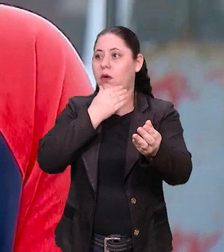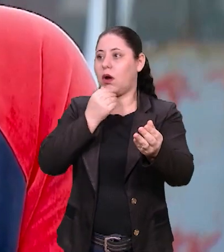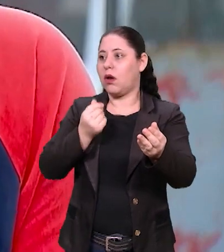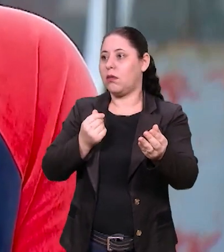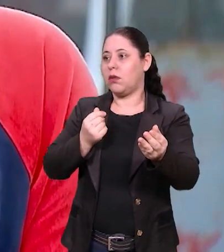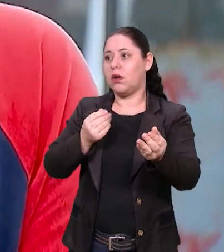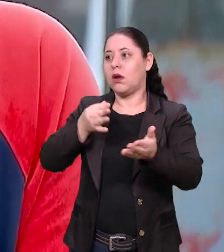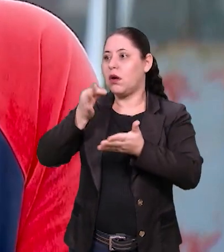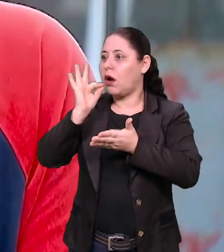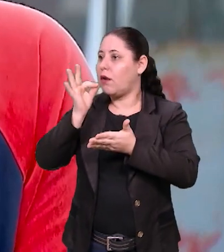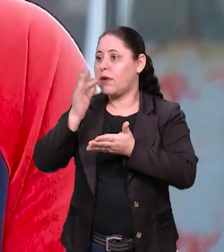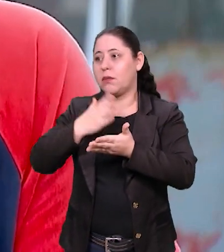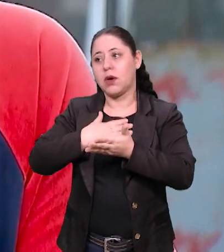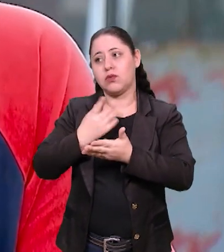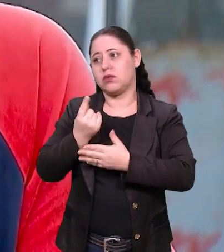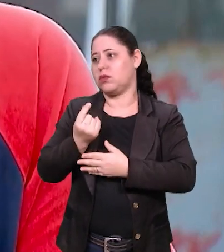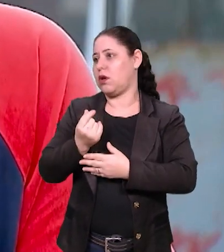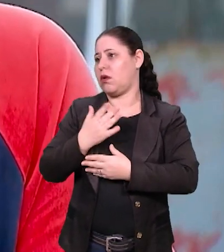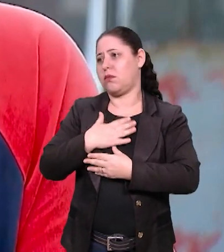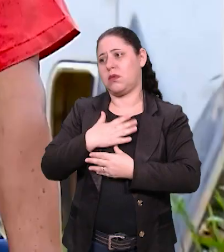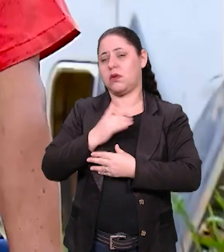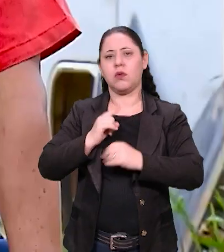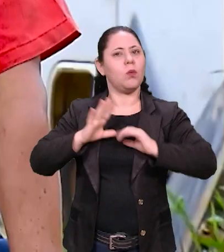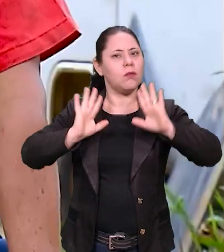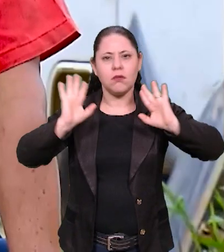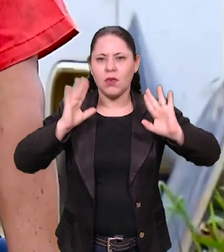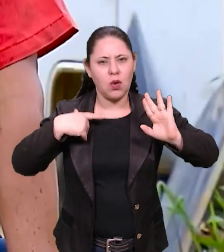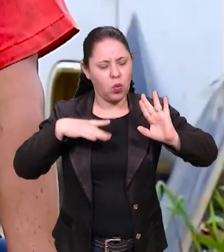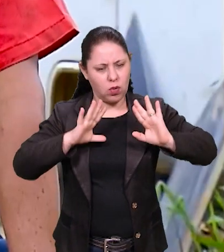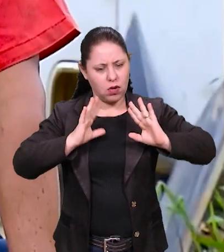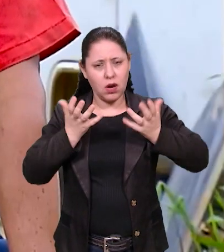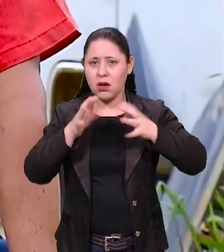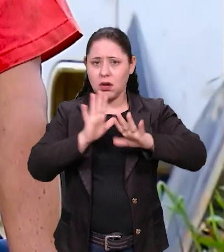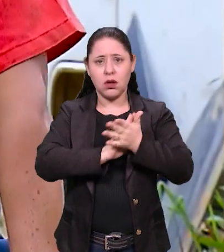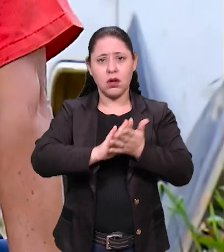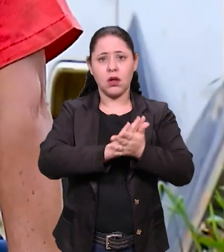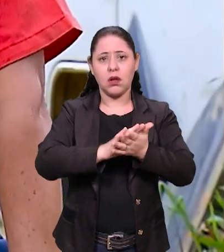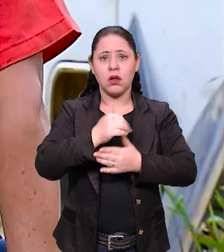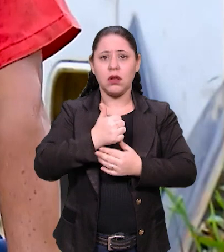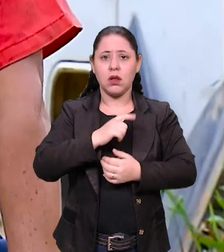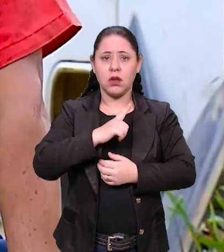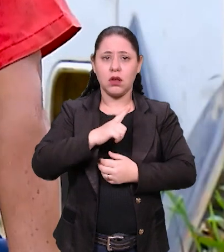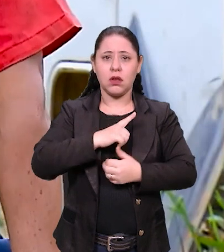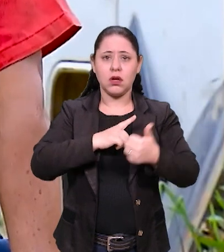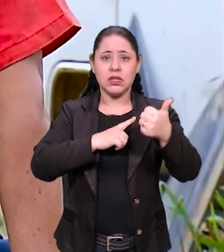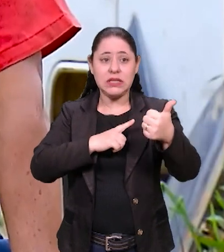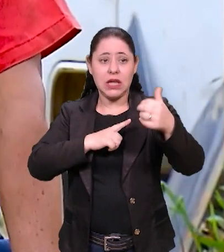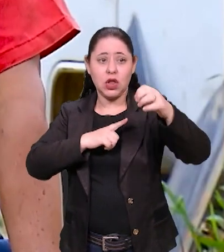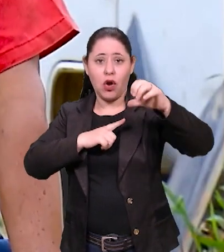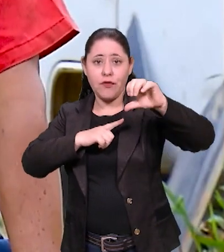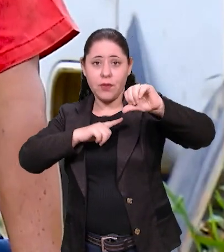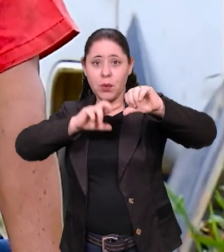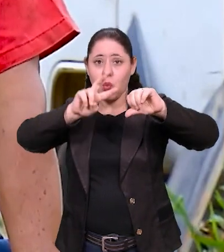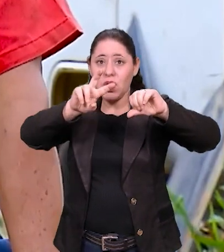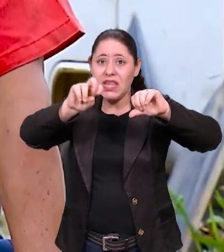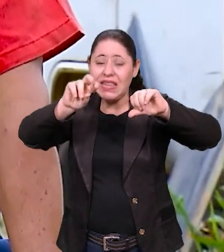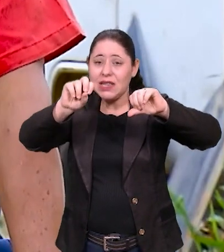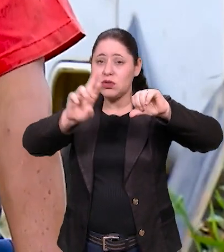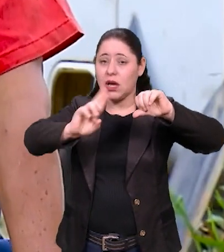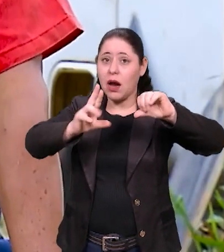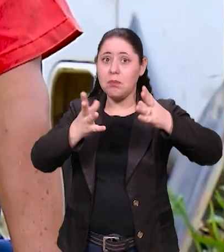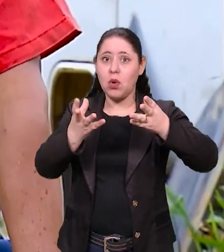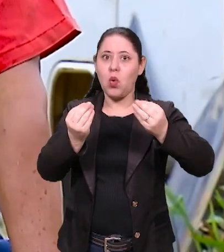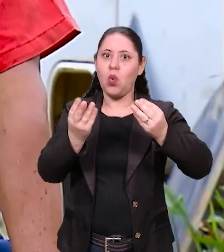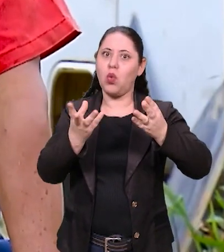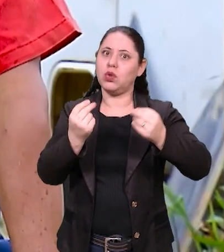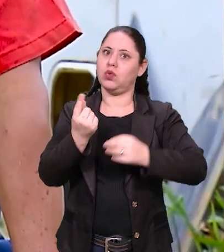rapaz, eu não posso te dar nem um café, porque o dinheiro não é meu. Eu falei, não, também não quero não. Mas ele falou assim, ó, aqui tem R$19.500 aqui dentro desse envelope. Era